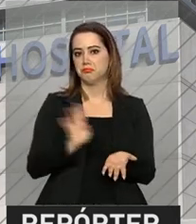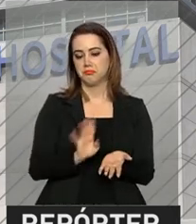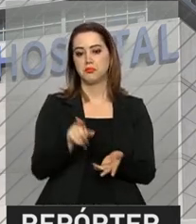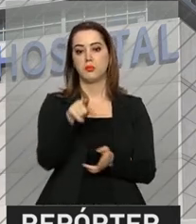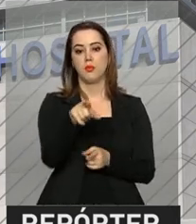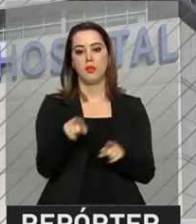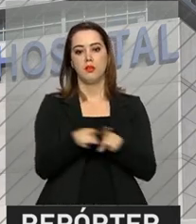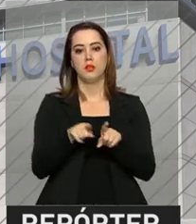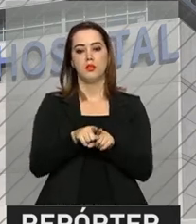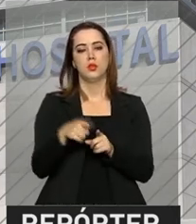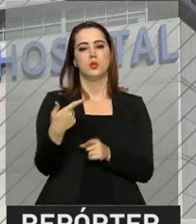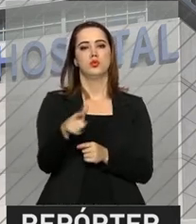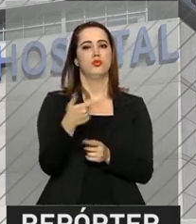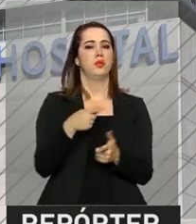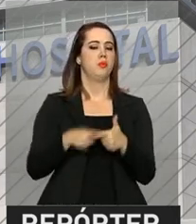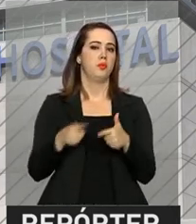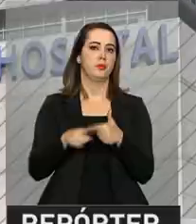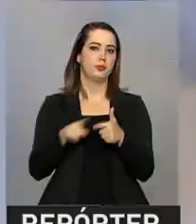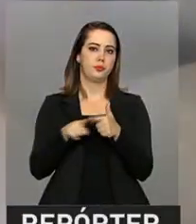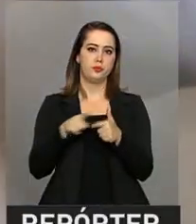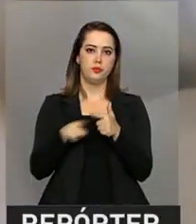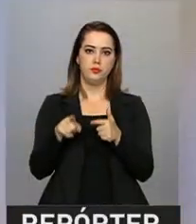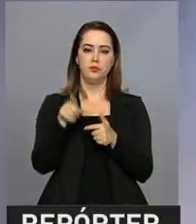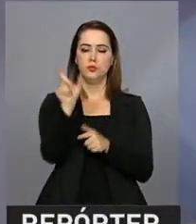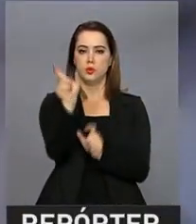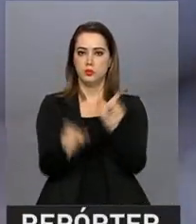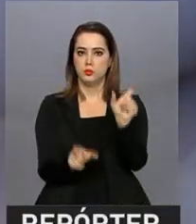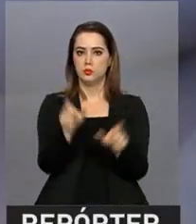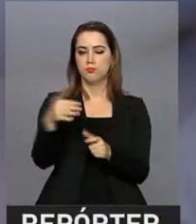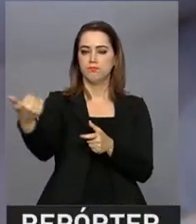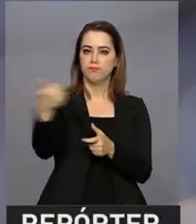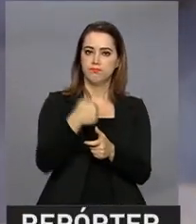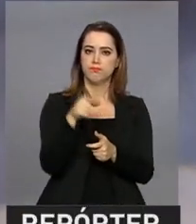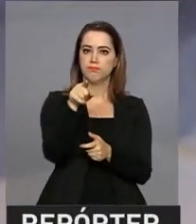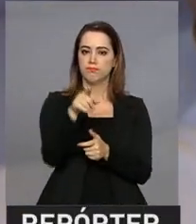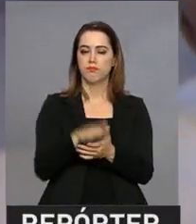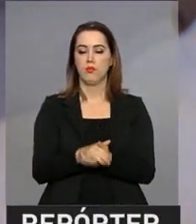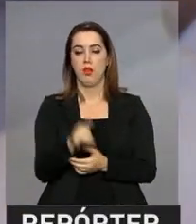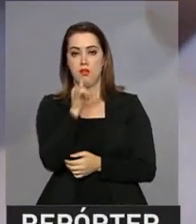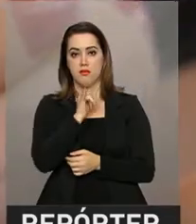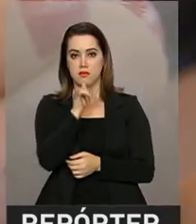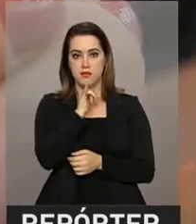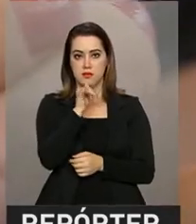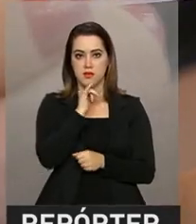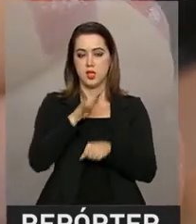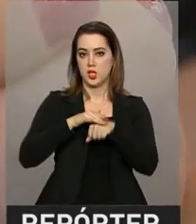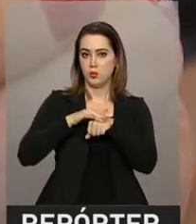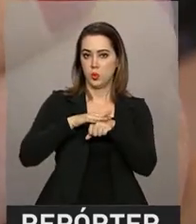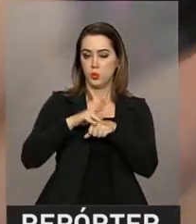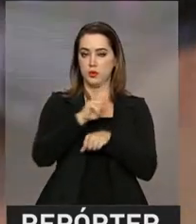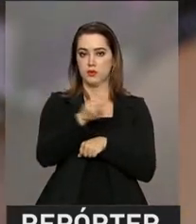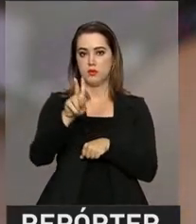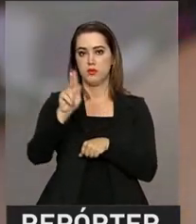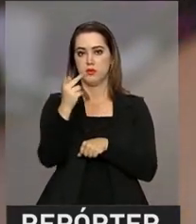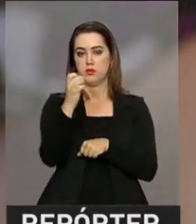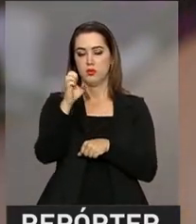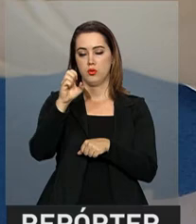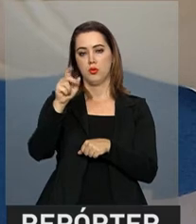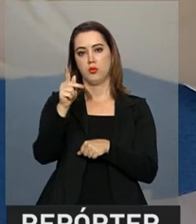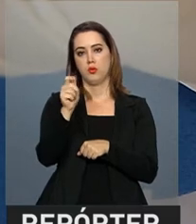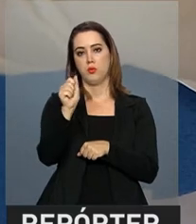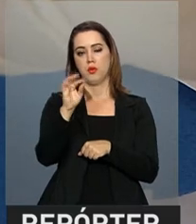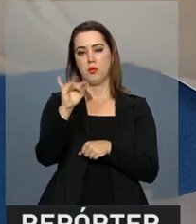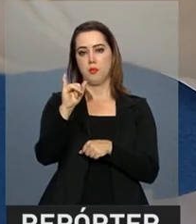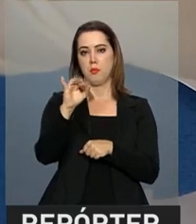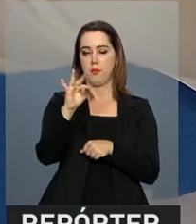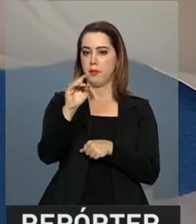ao atendimento do Sistema Único de Saúde. Um exemplo é o tratamento da hepatite C. Com o mesmo valor gasto em 2015